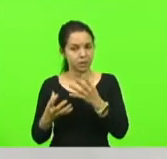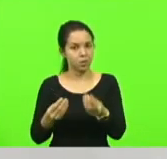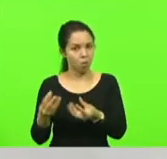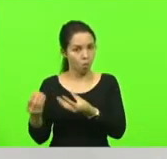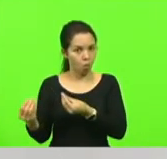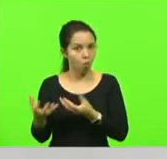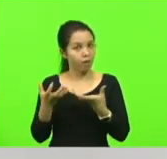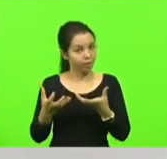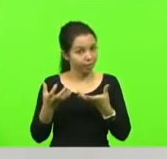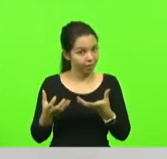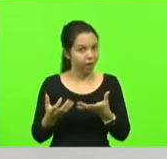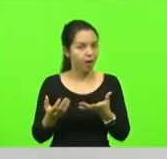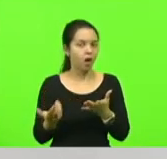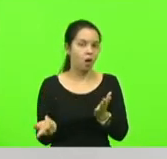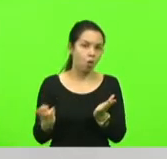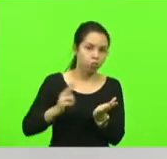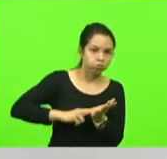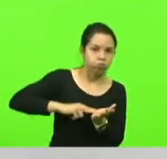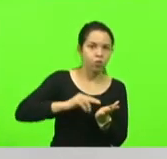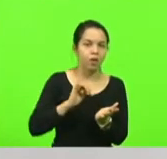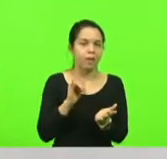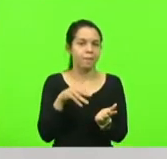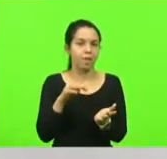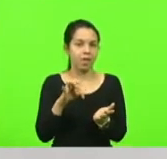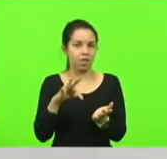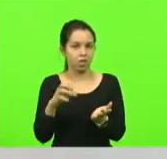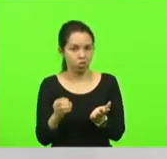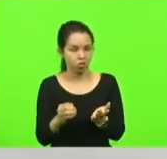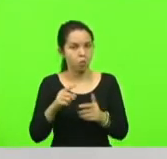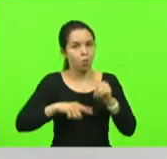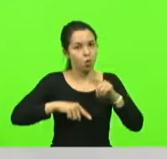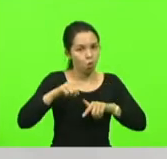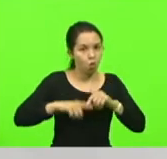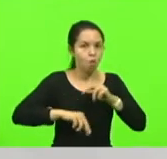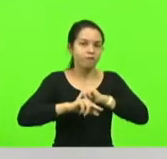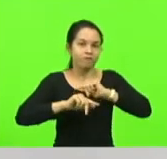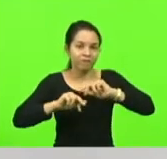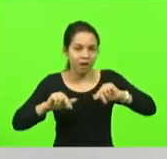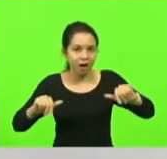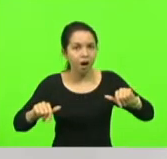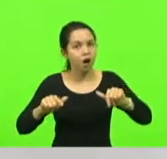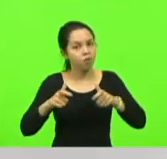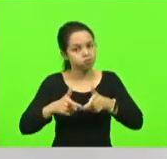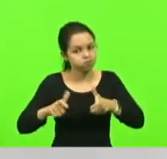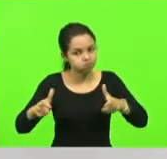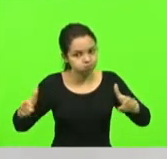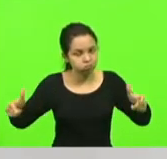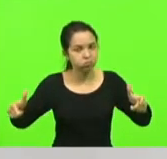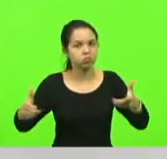de qualidade para seus processos produtivos, produtos e serviços, está crescendo